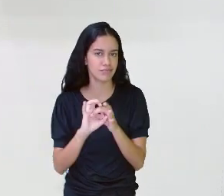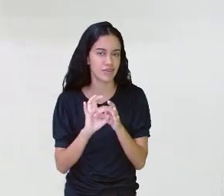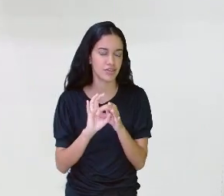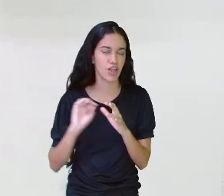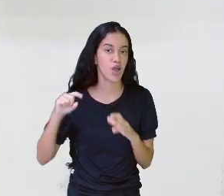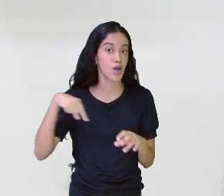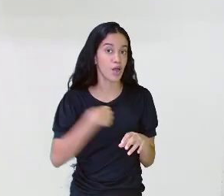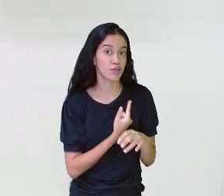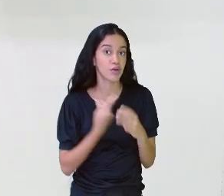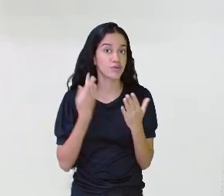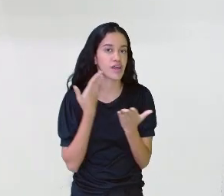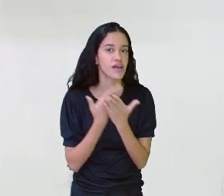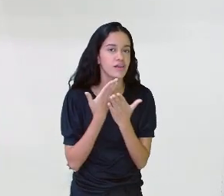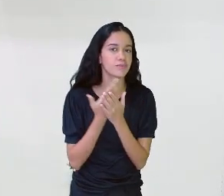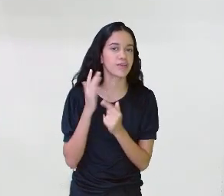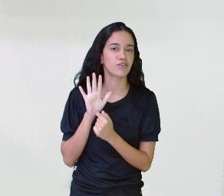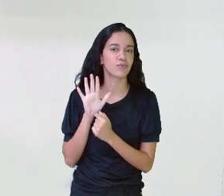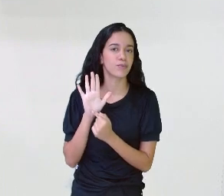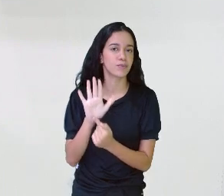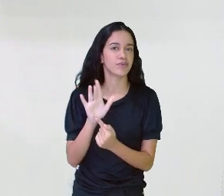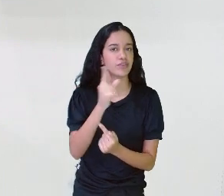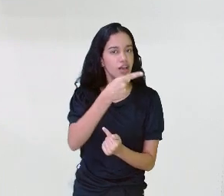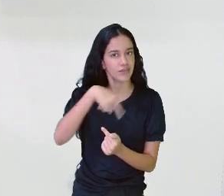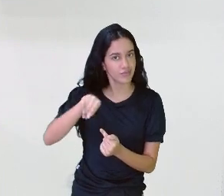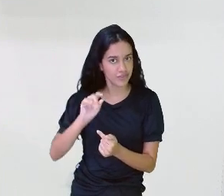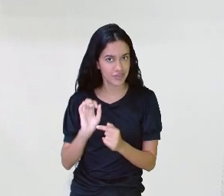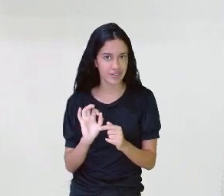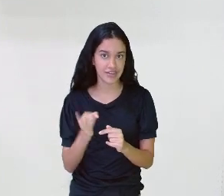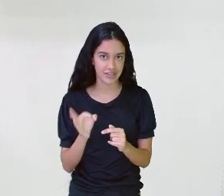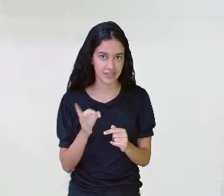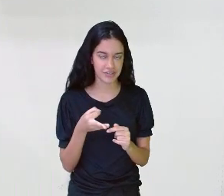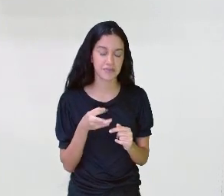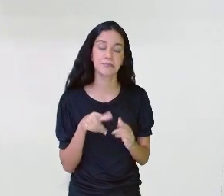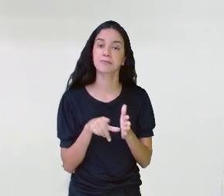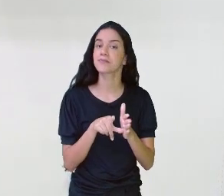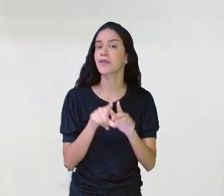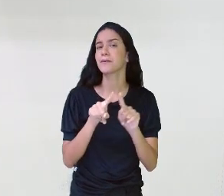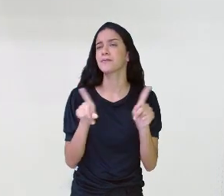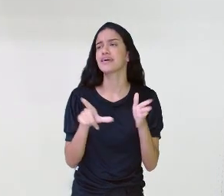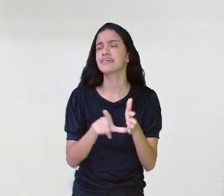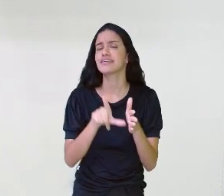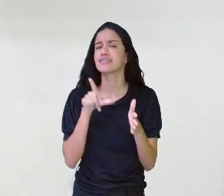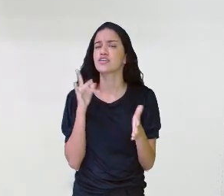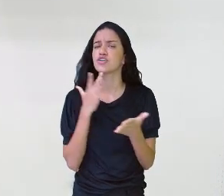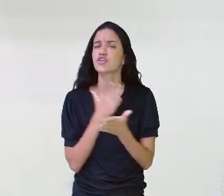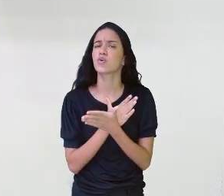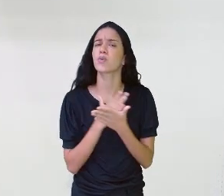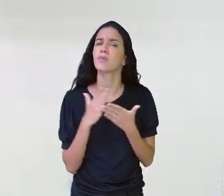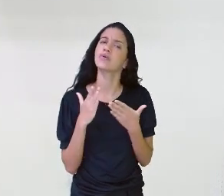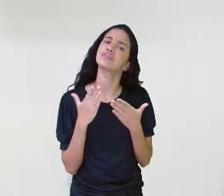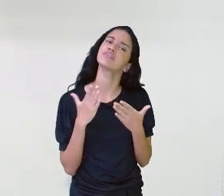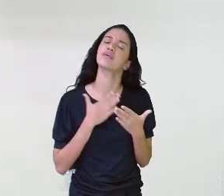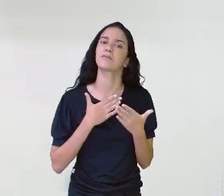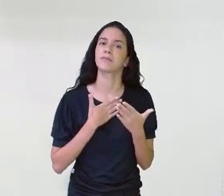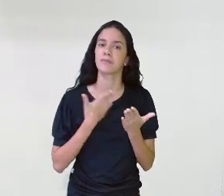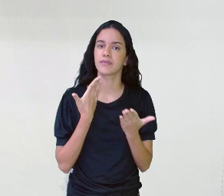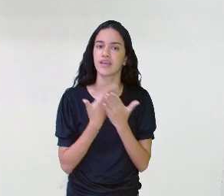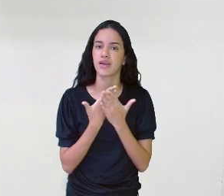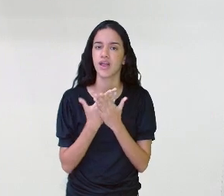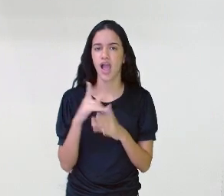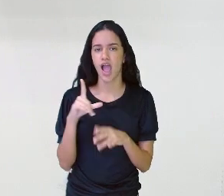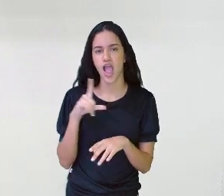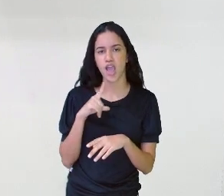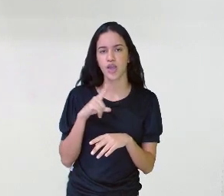aula e eu vou mostrar a vocês, certo? Antes de eu começar a minha aula, eu tenho